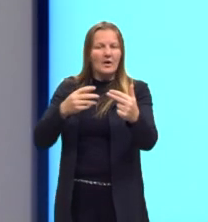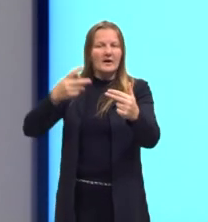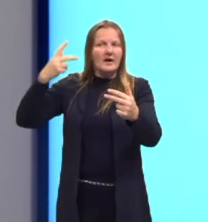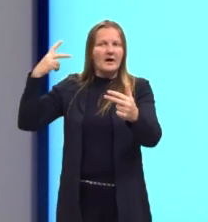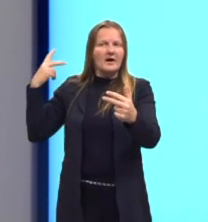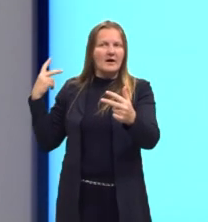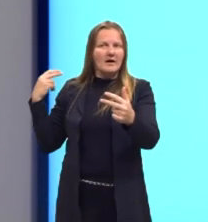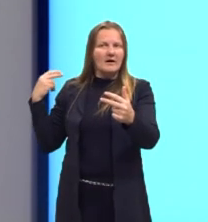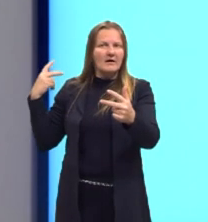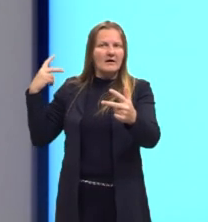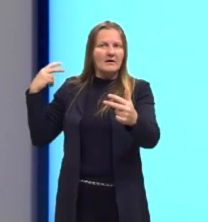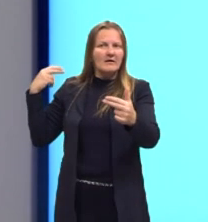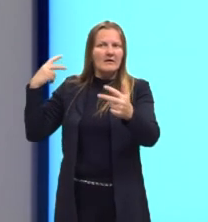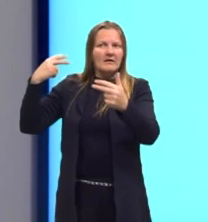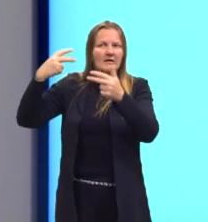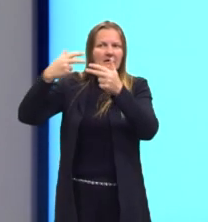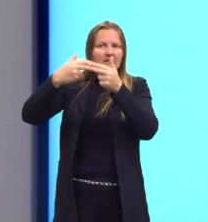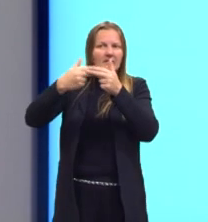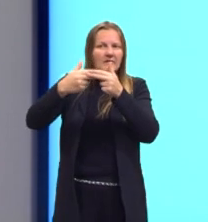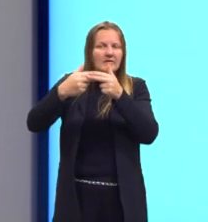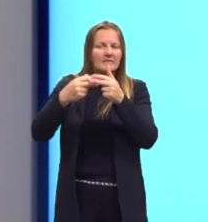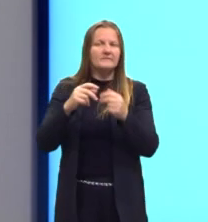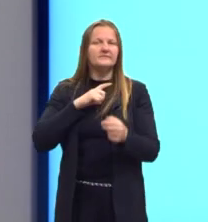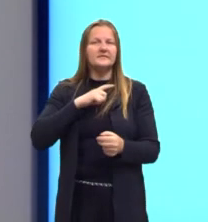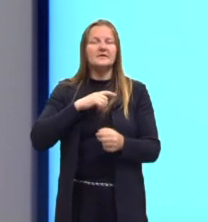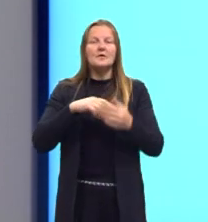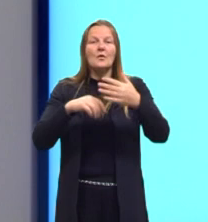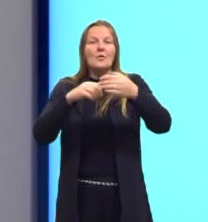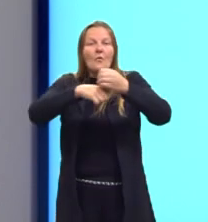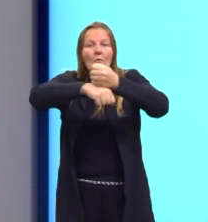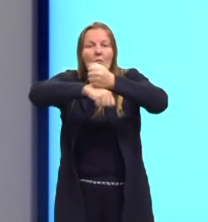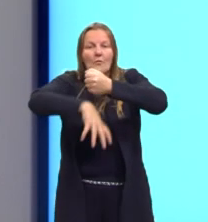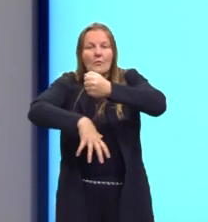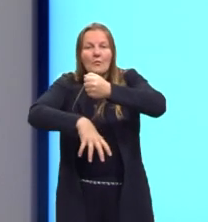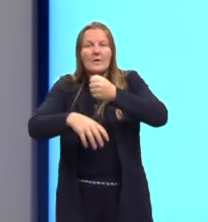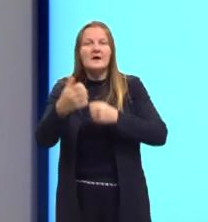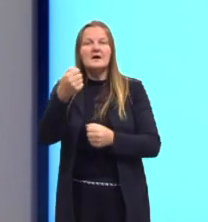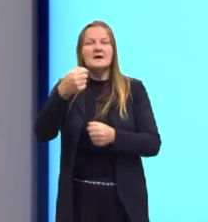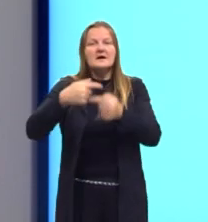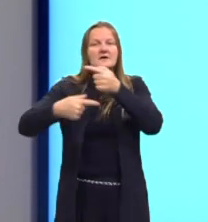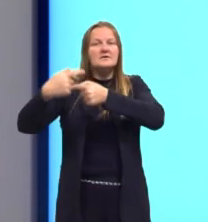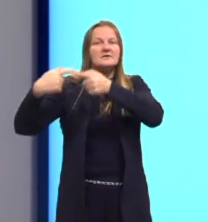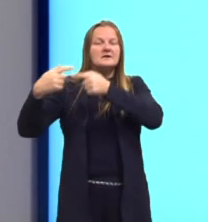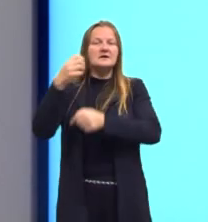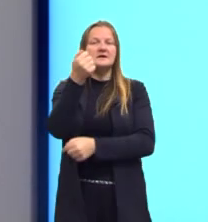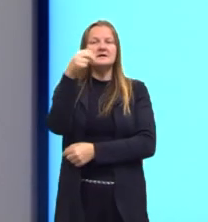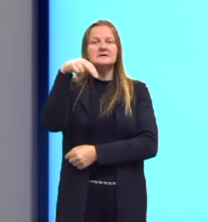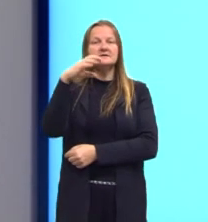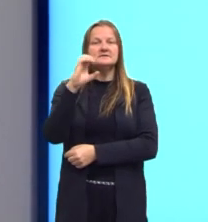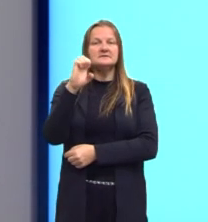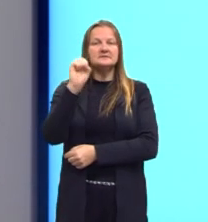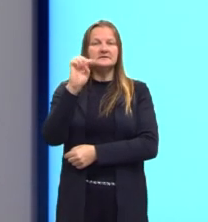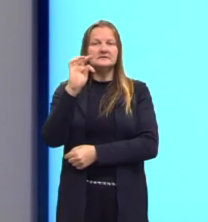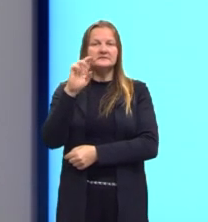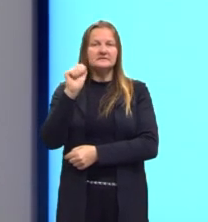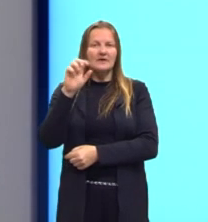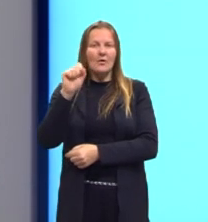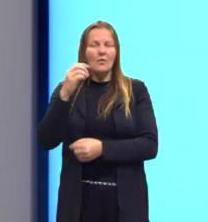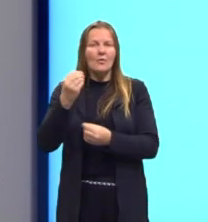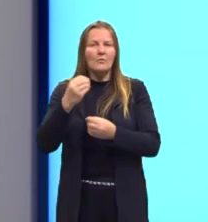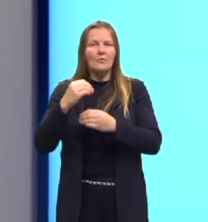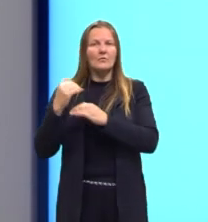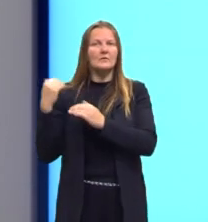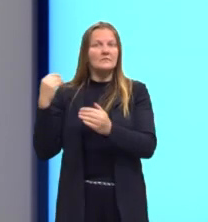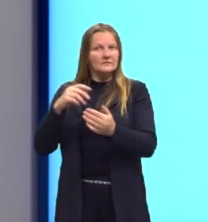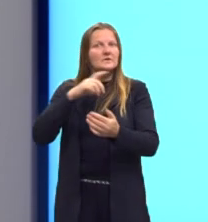mesmo ancestral comum da mesma espécie ancestral comum e homologia é uma forte evidência